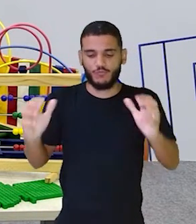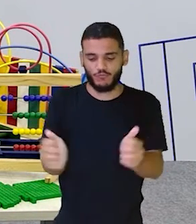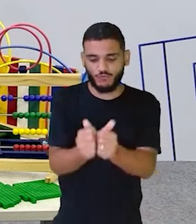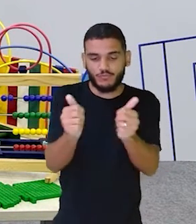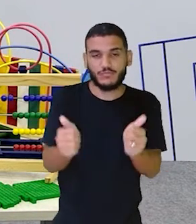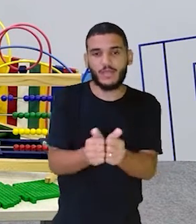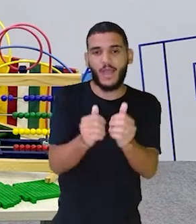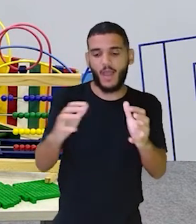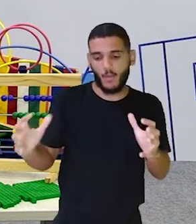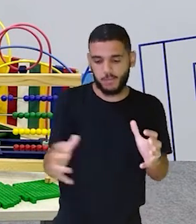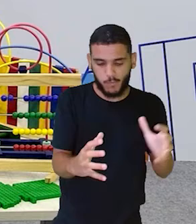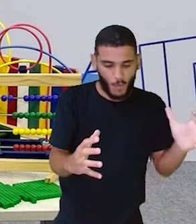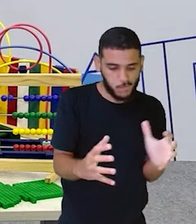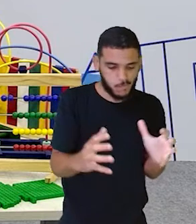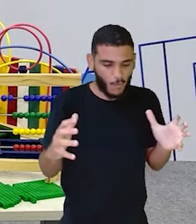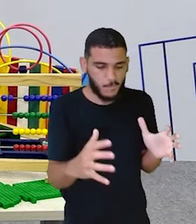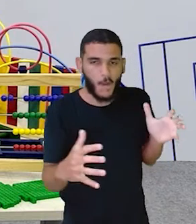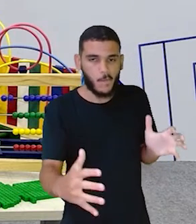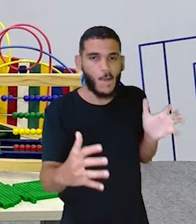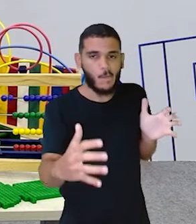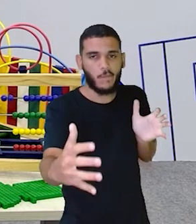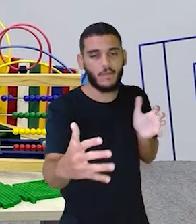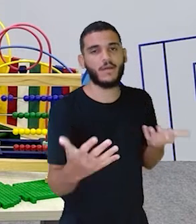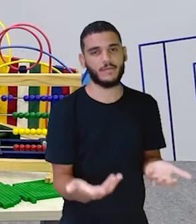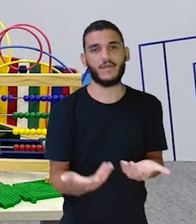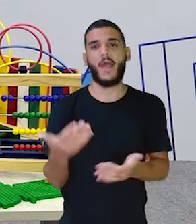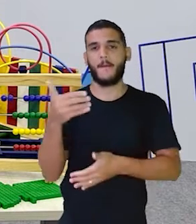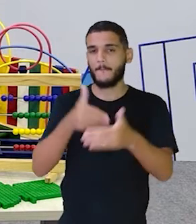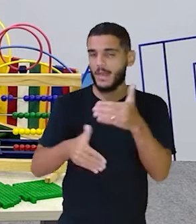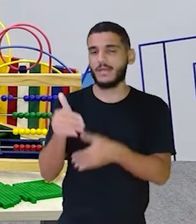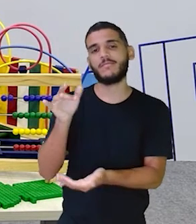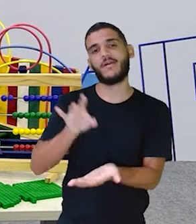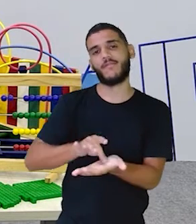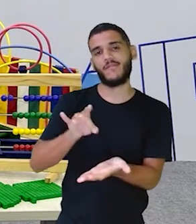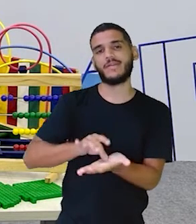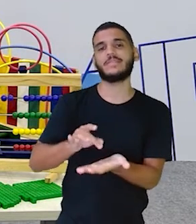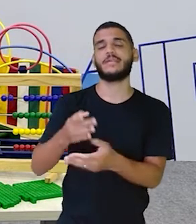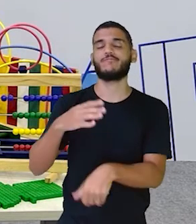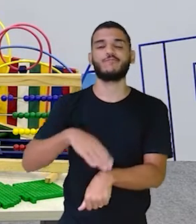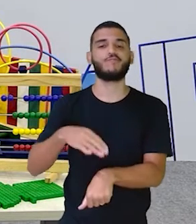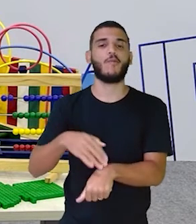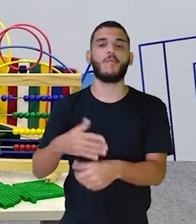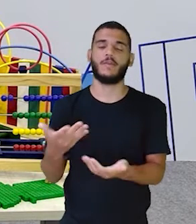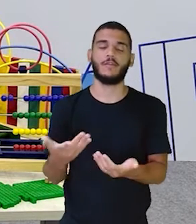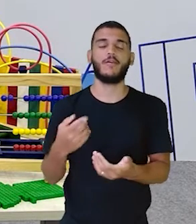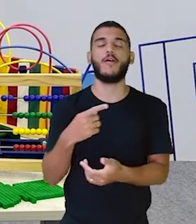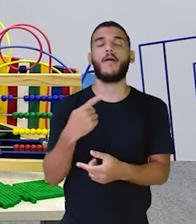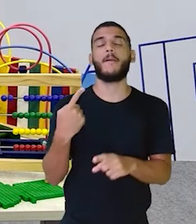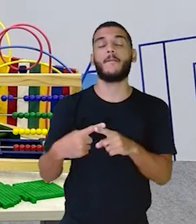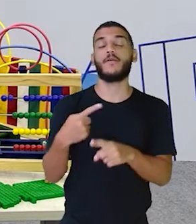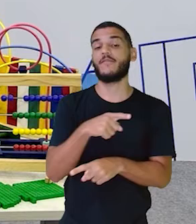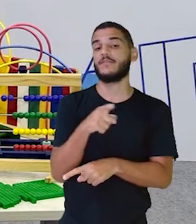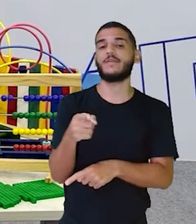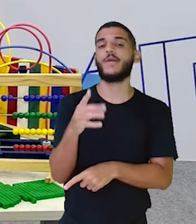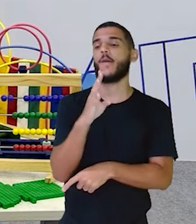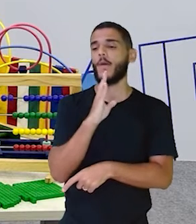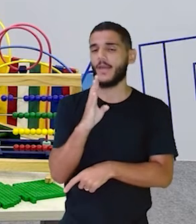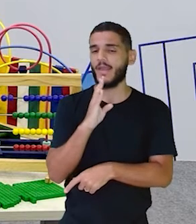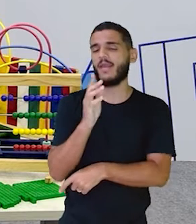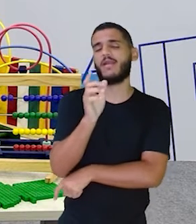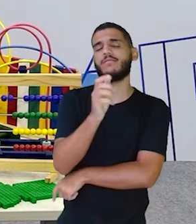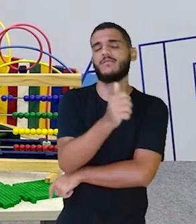soltando no chão. Então, ele vai participar de verdade de algum momento, porque você que conhece o seu